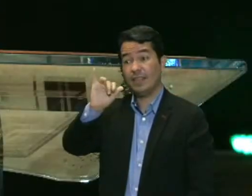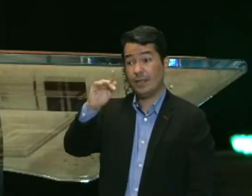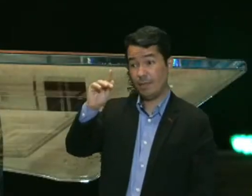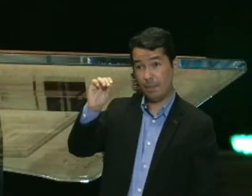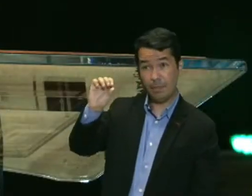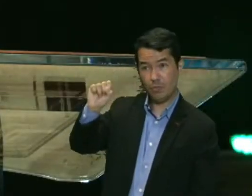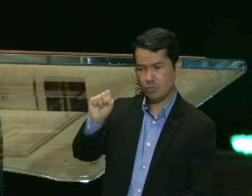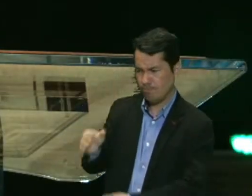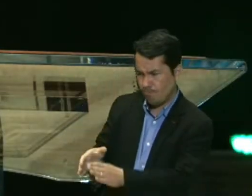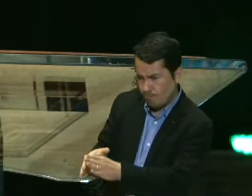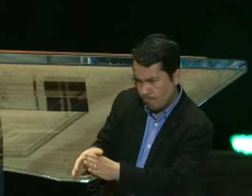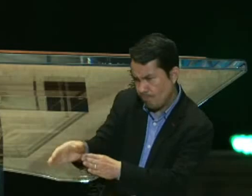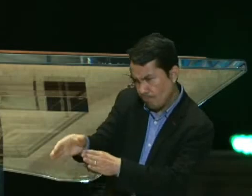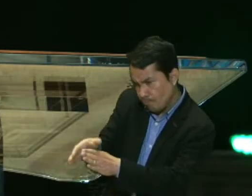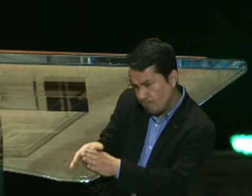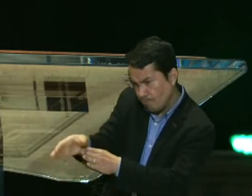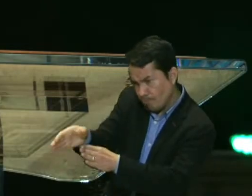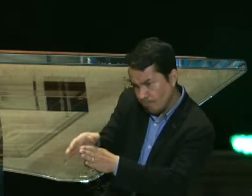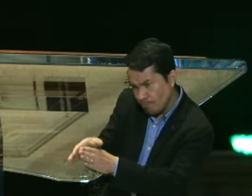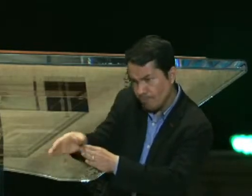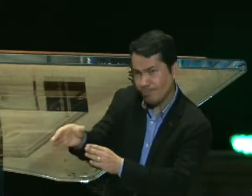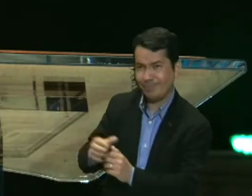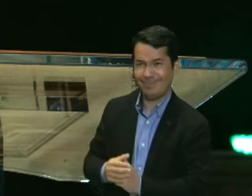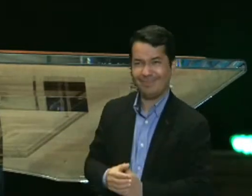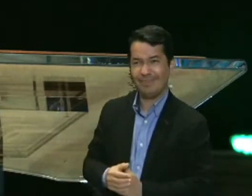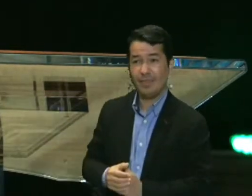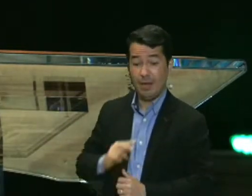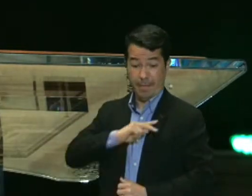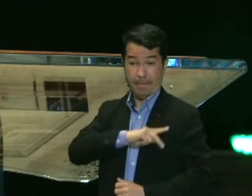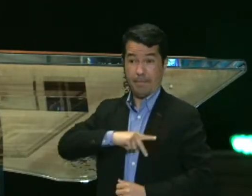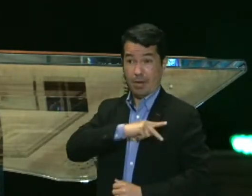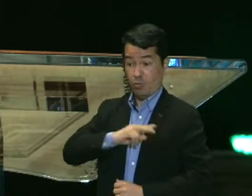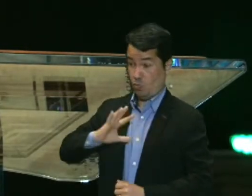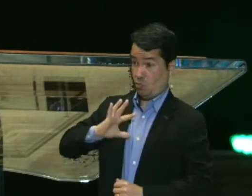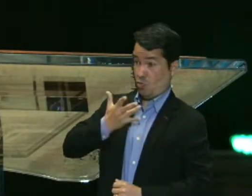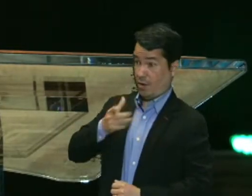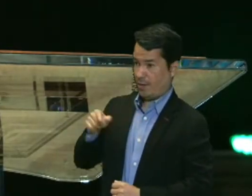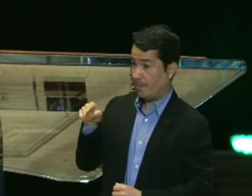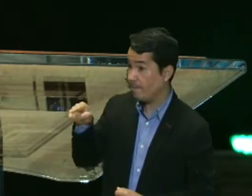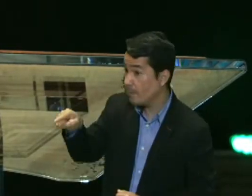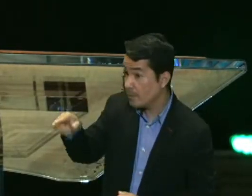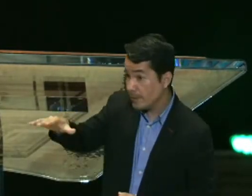tinha estas palavras encarnadas na sua própria trajetória de vida.